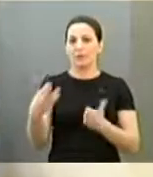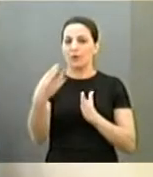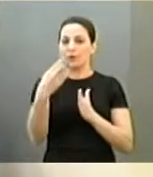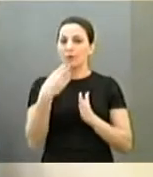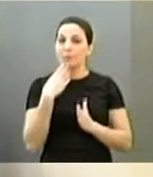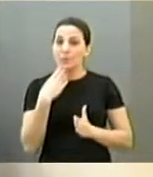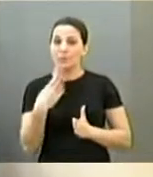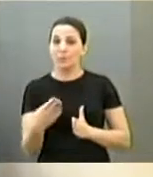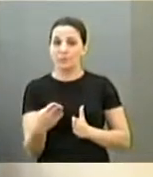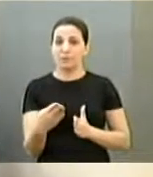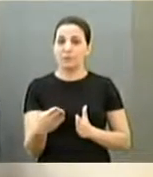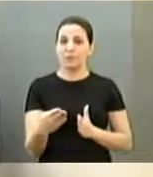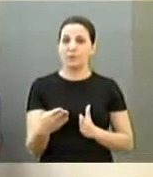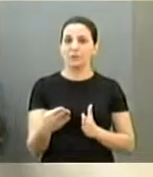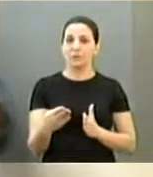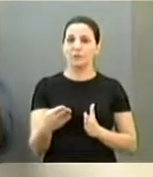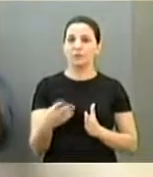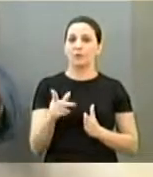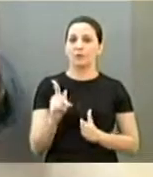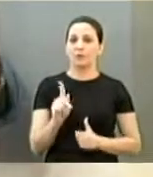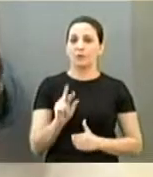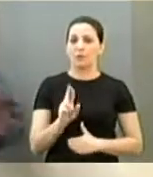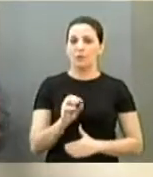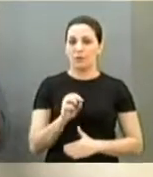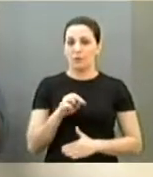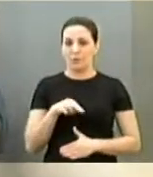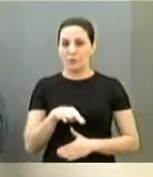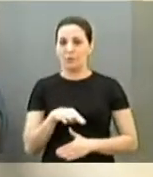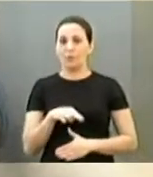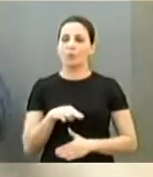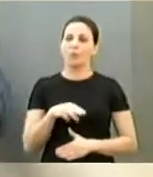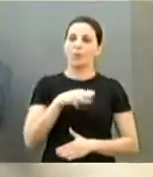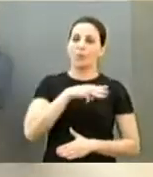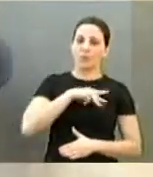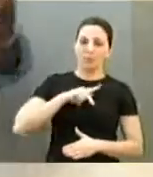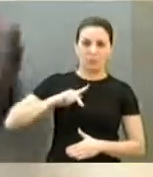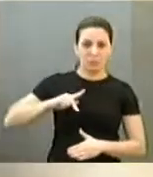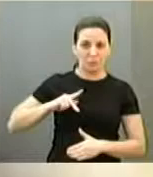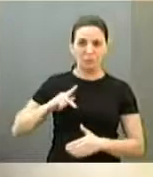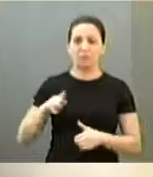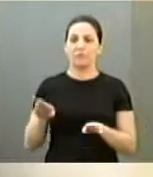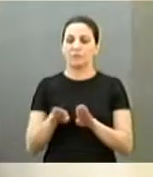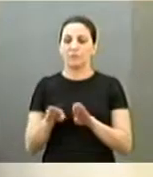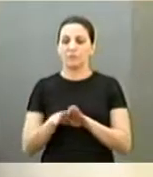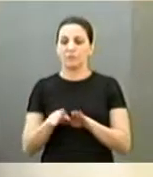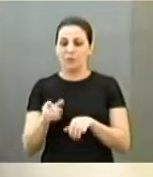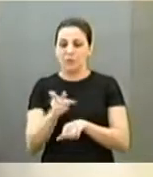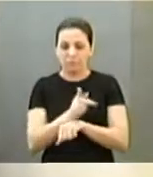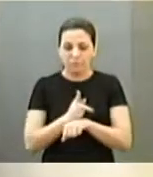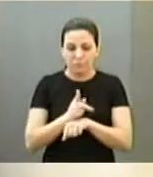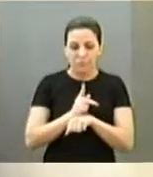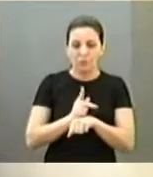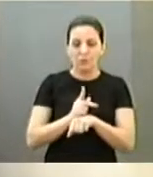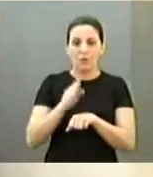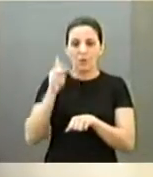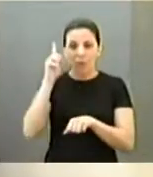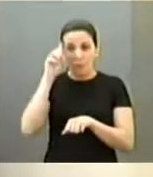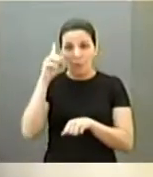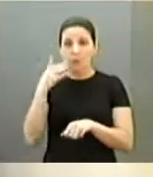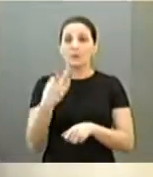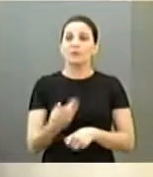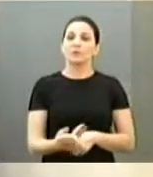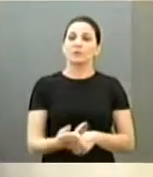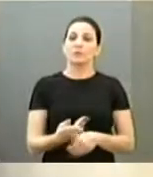requerimento para o PROCON, para o Ministério Público, no sentido de se achar uma solução, vereador Elias,